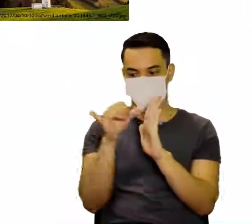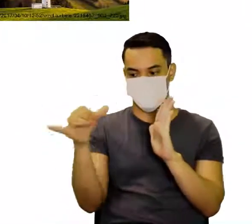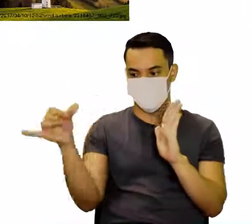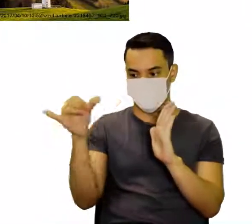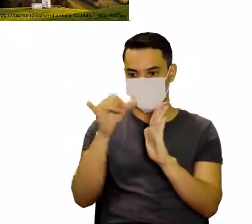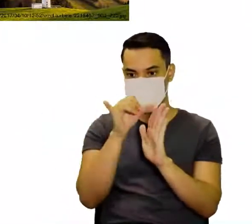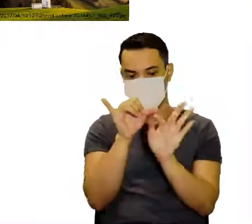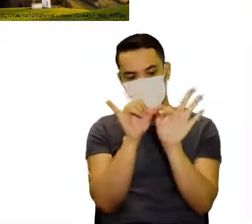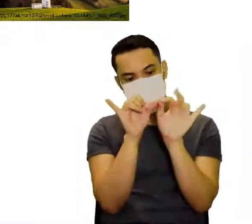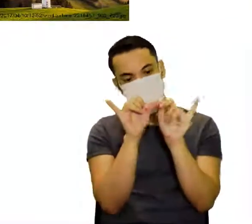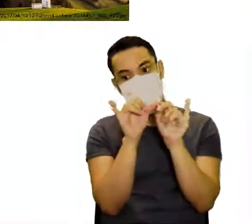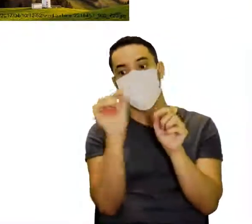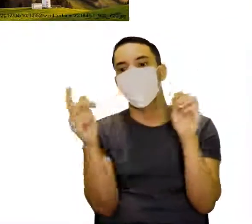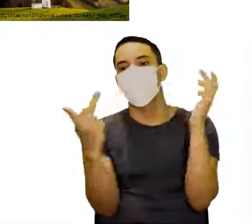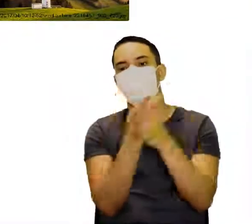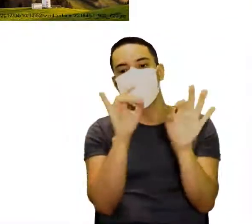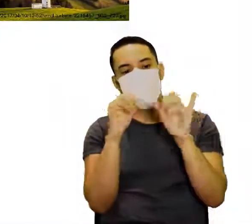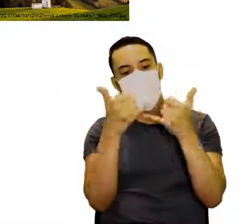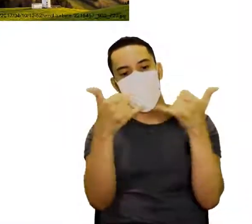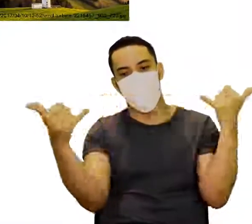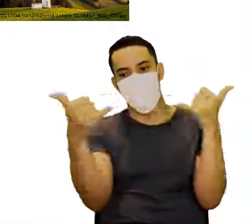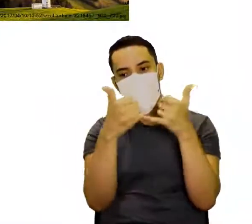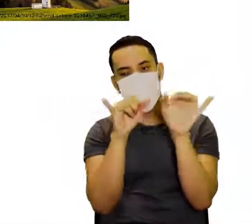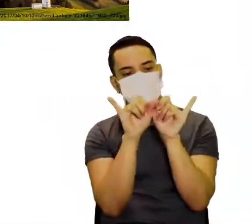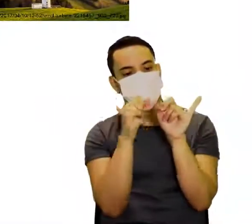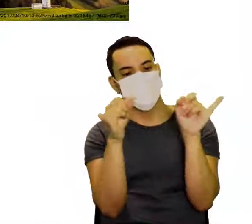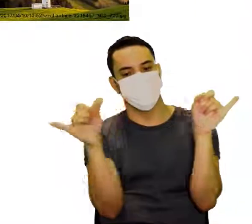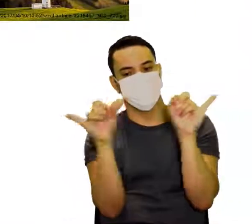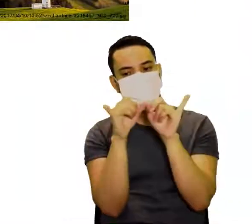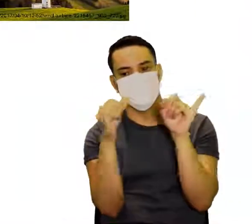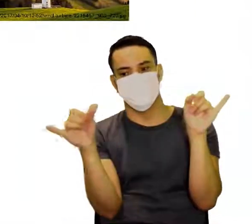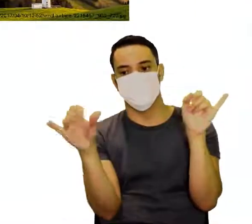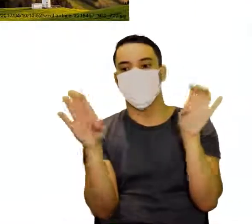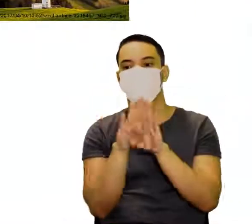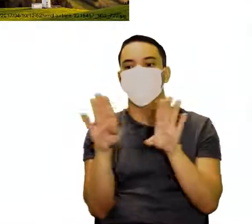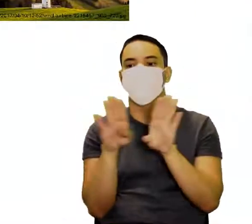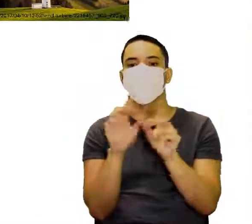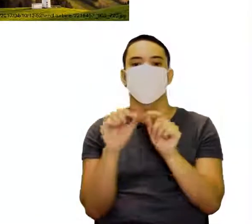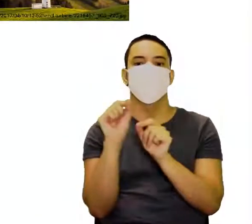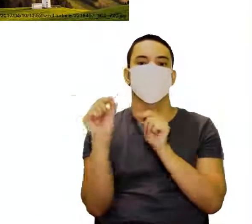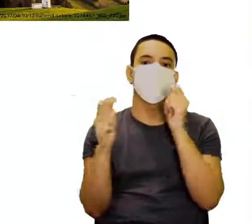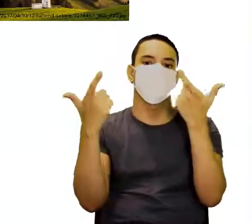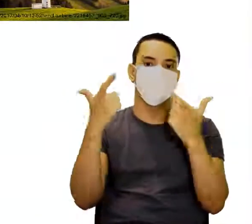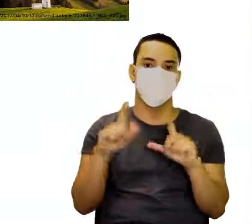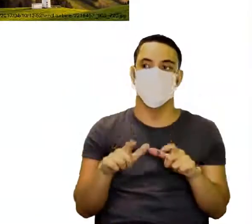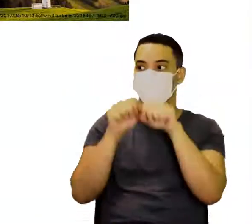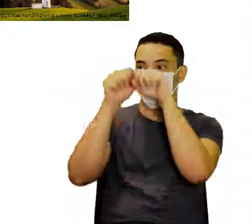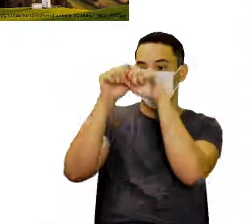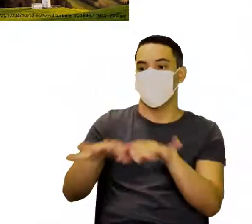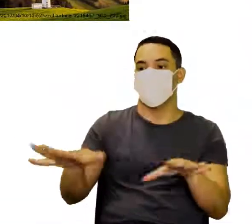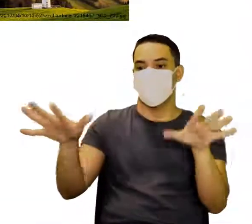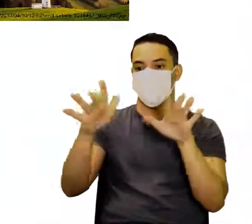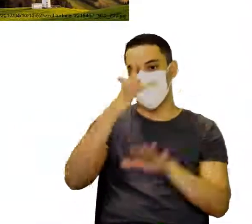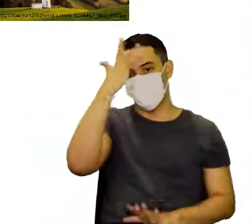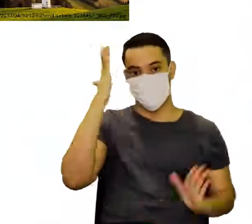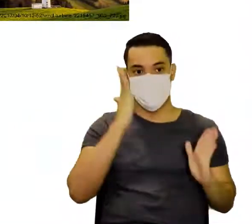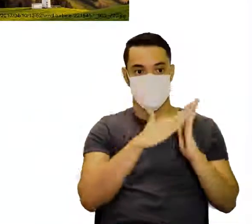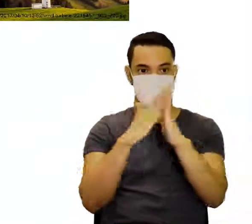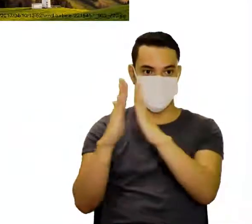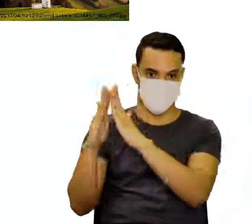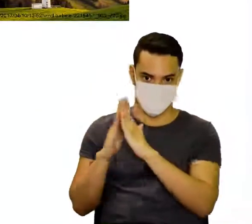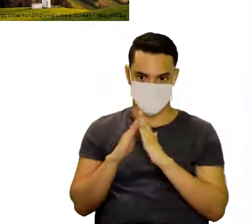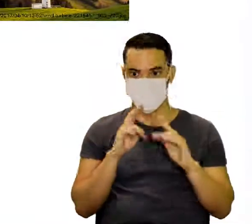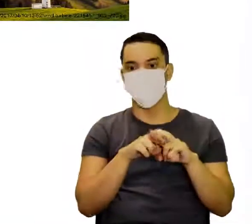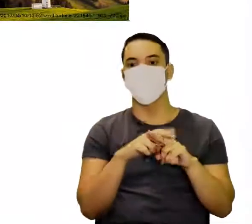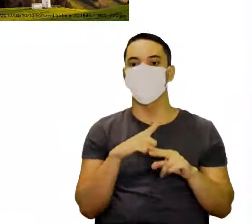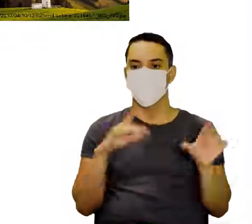elétrica, ok? E também a energia produzida é enviada para a central de transmissão, tá? Então aqui nós